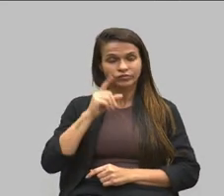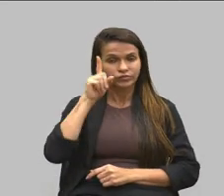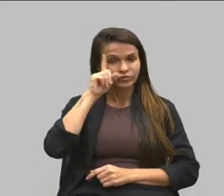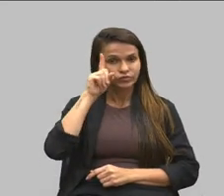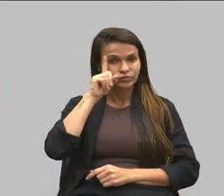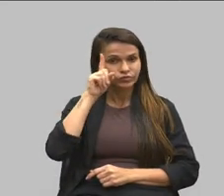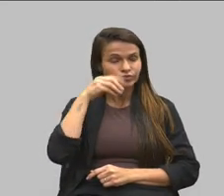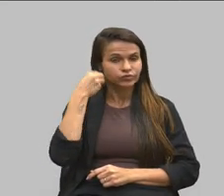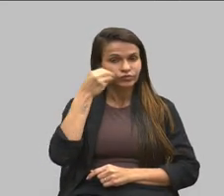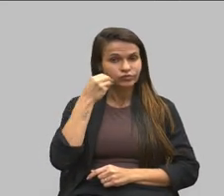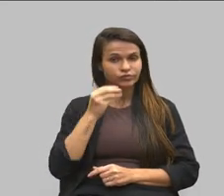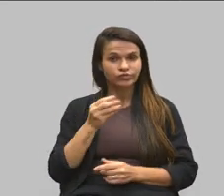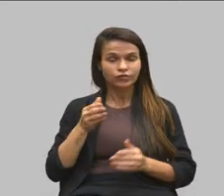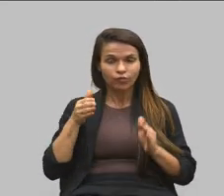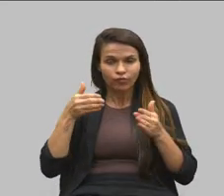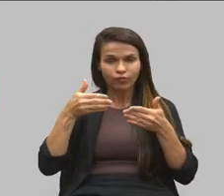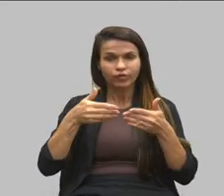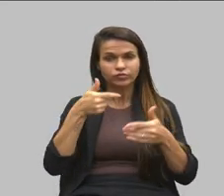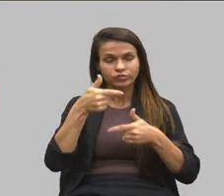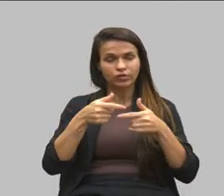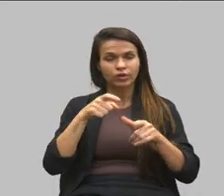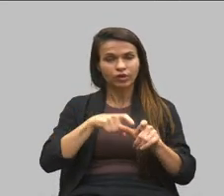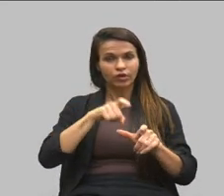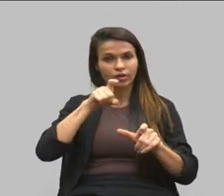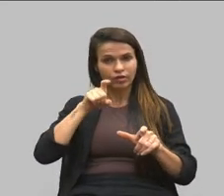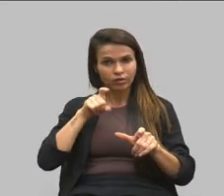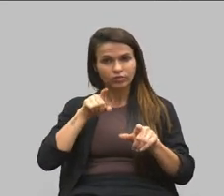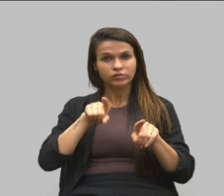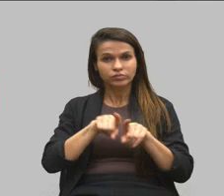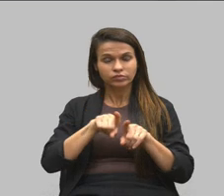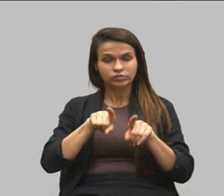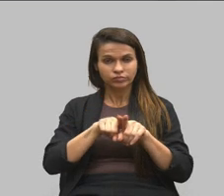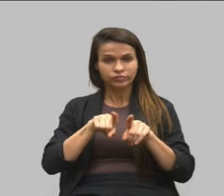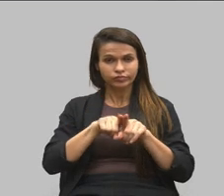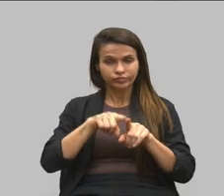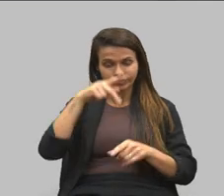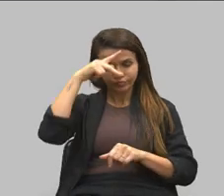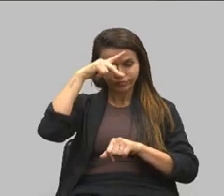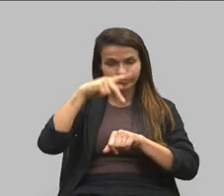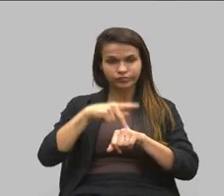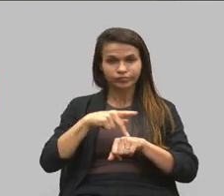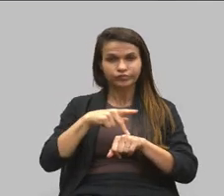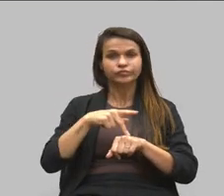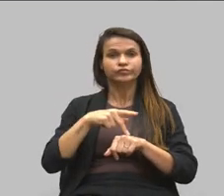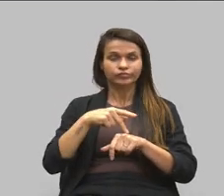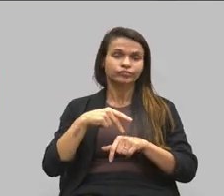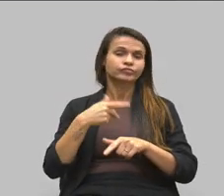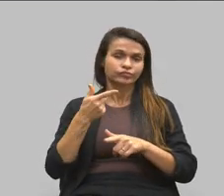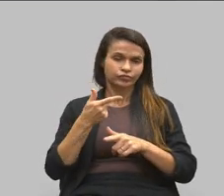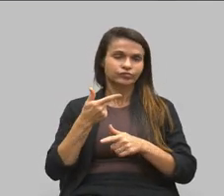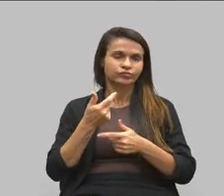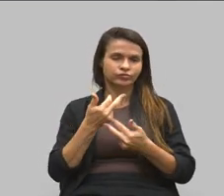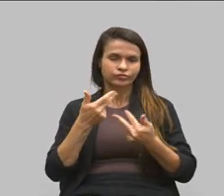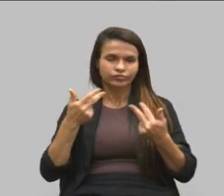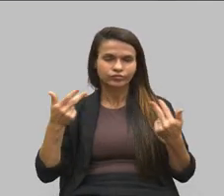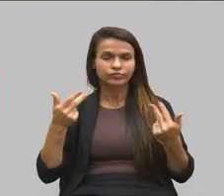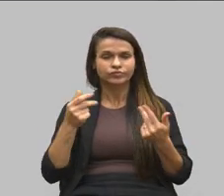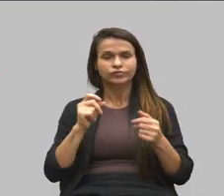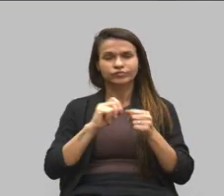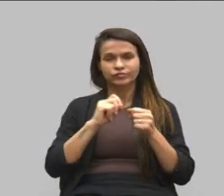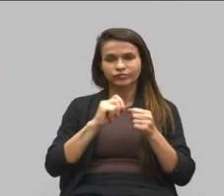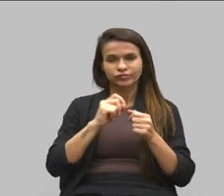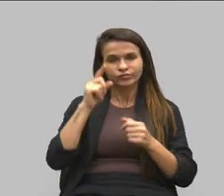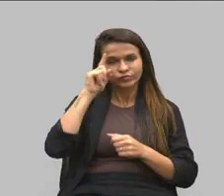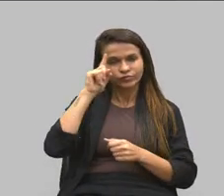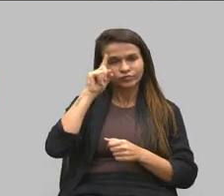sempre trabalhando pro alcance da Autonomia e da Independência em atividades de vida diária como alimentar-se sozinho produzir o próprio